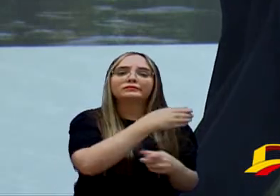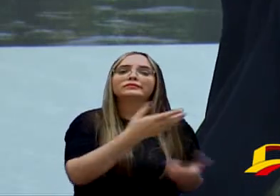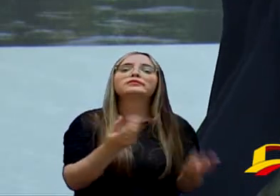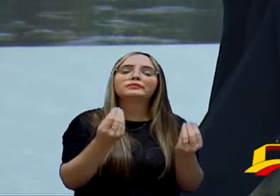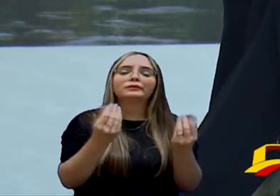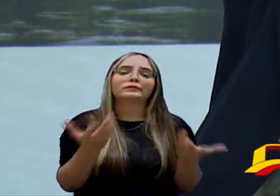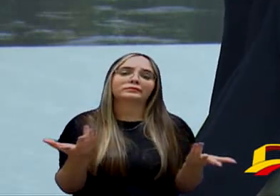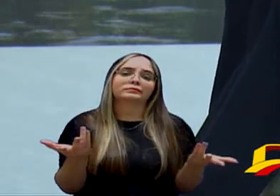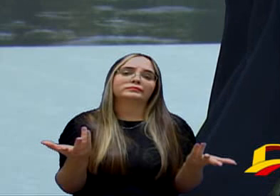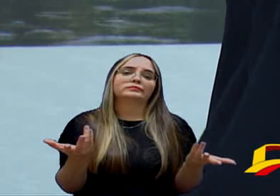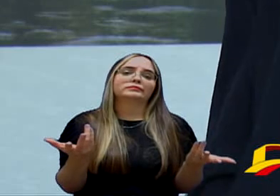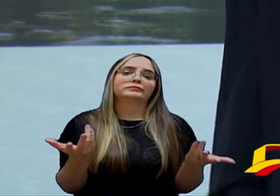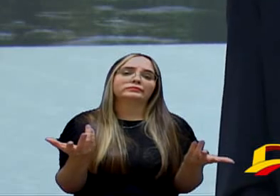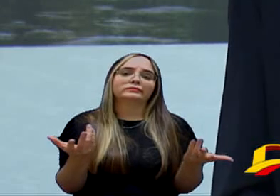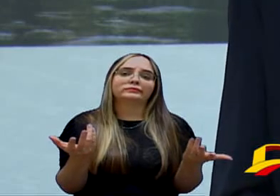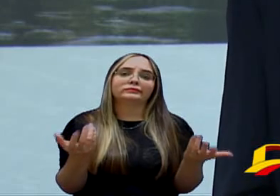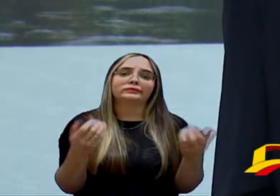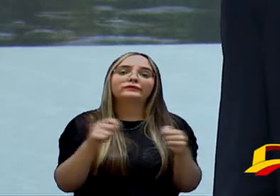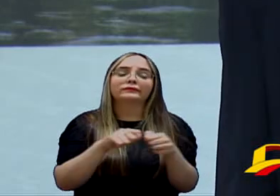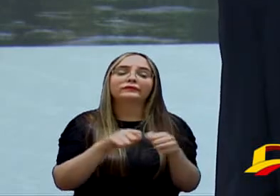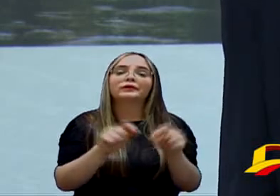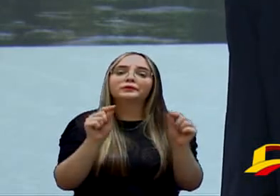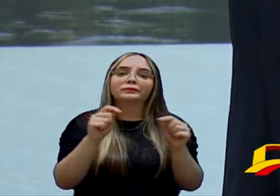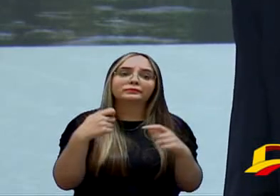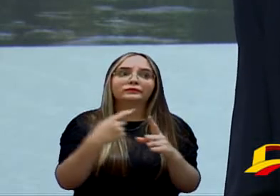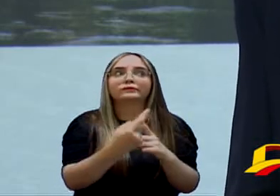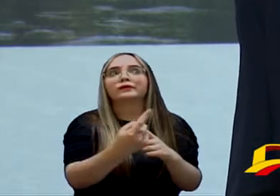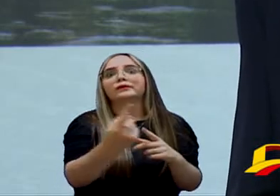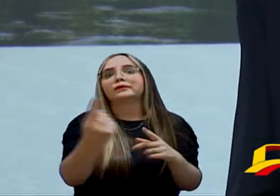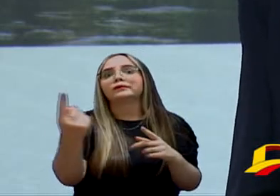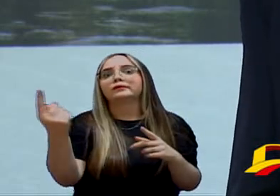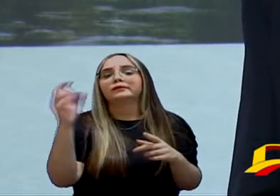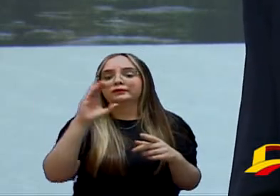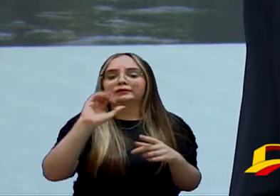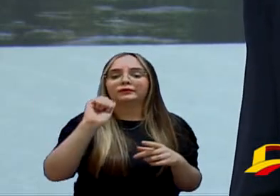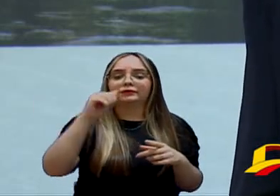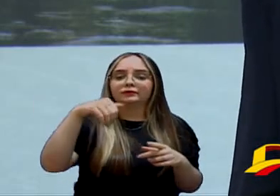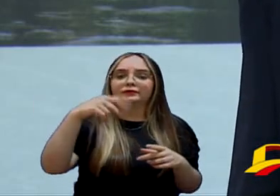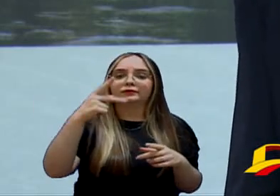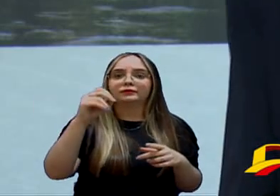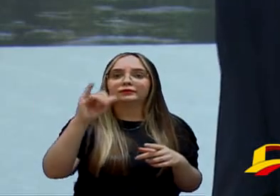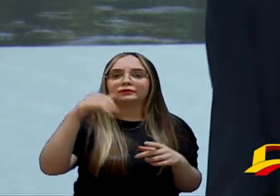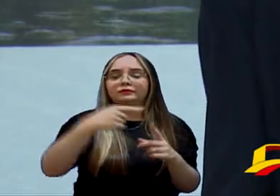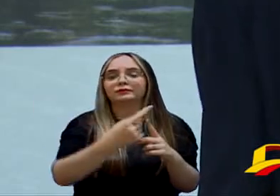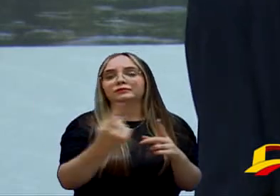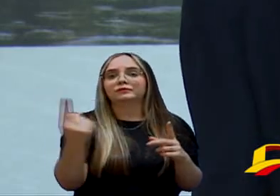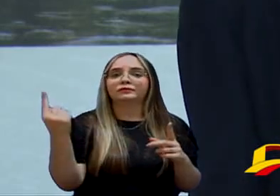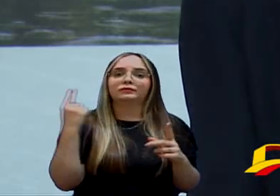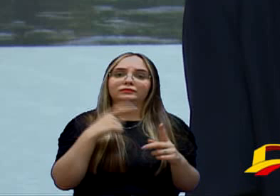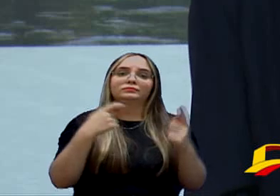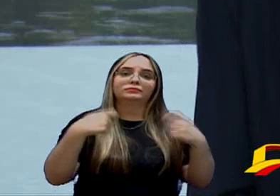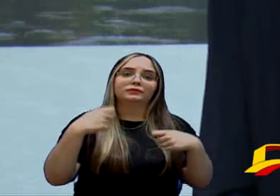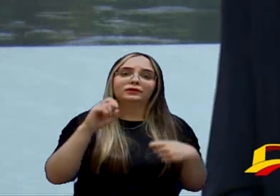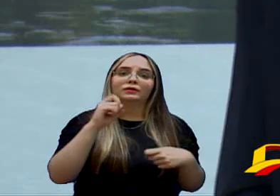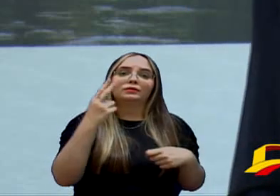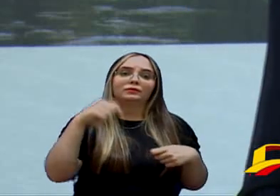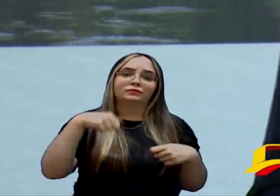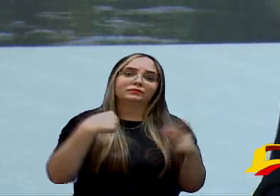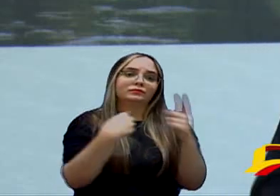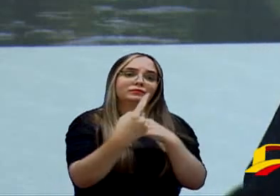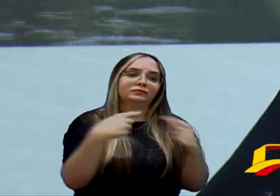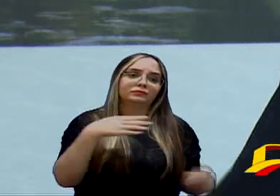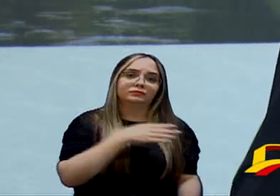um O que é que vai fazer vai ter que dar a volta lá no campo limpo para chegar no Portal ou vir aqui pela